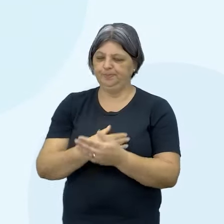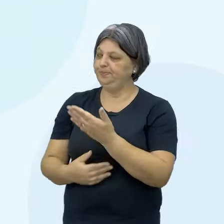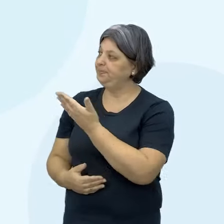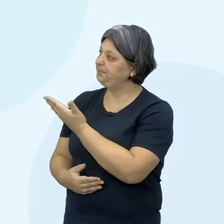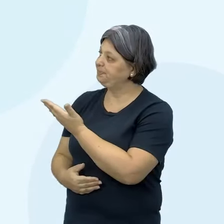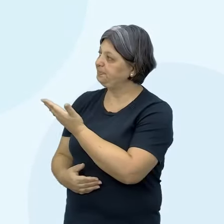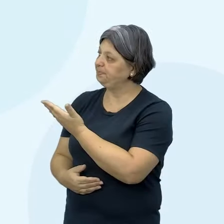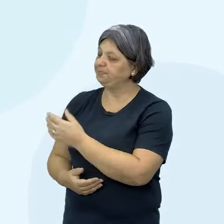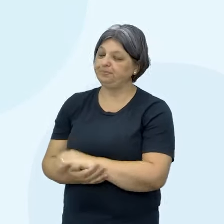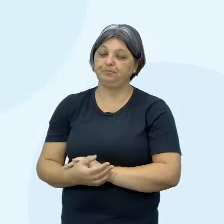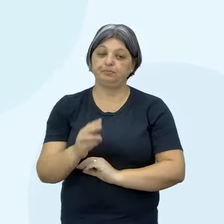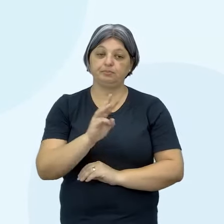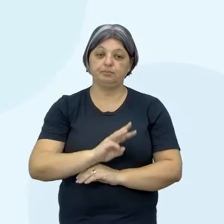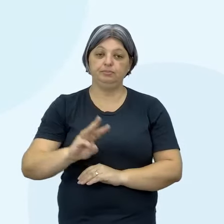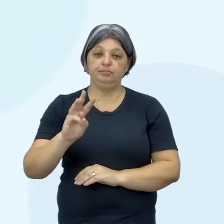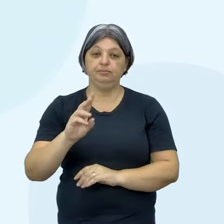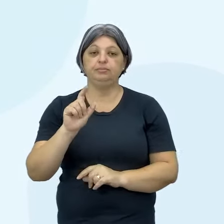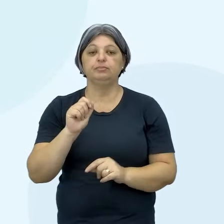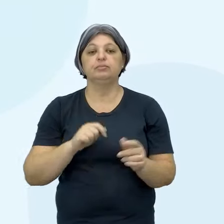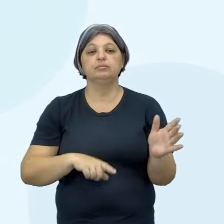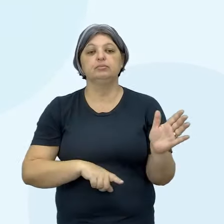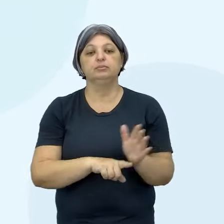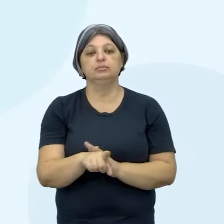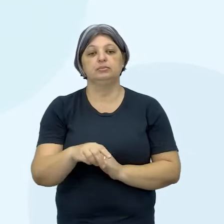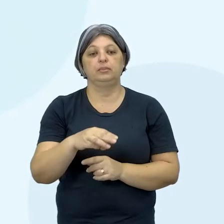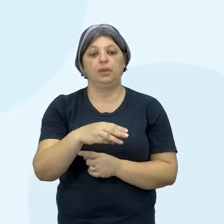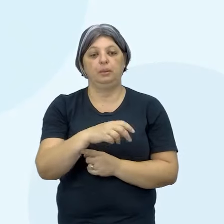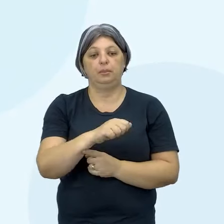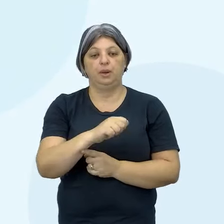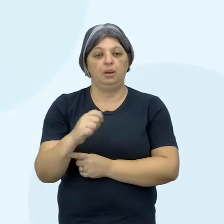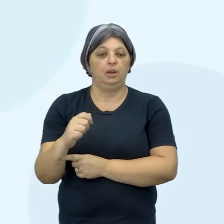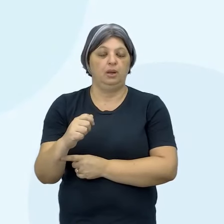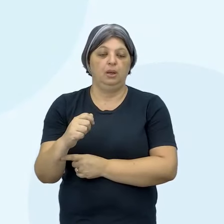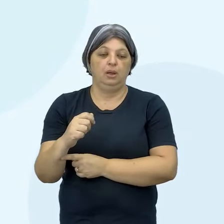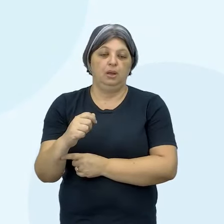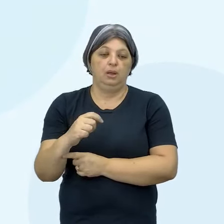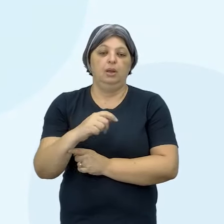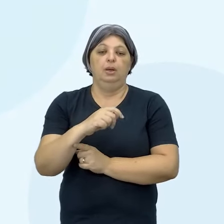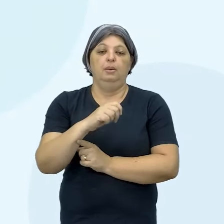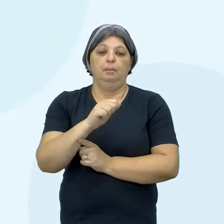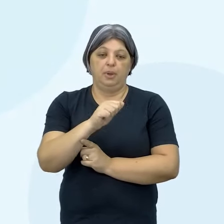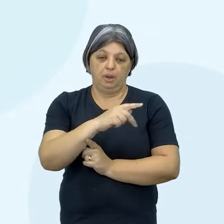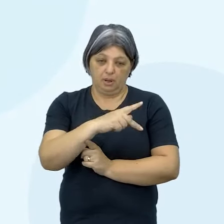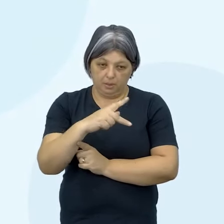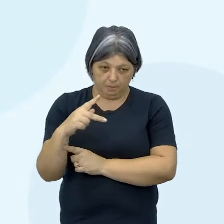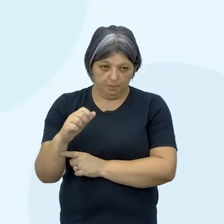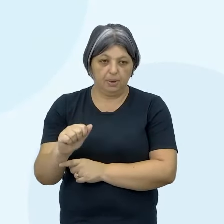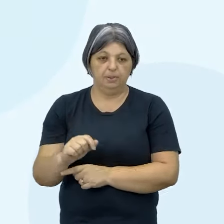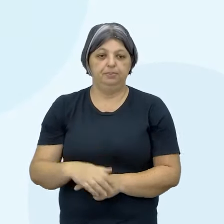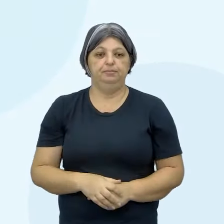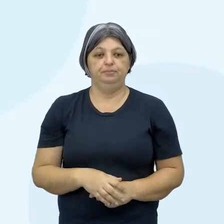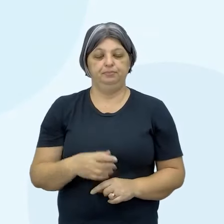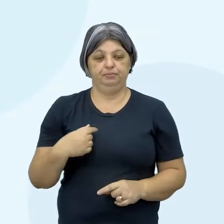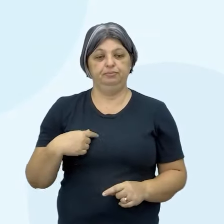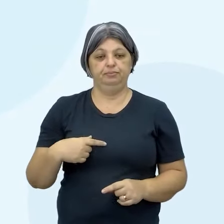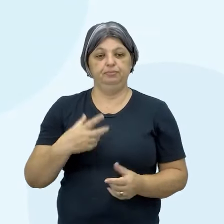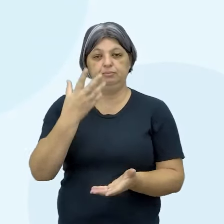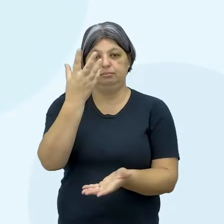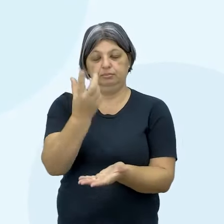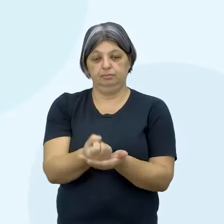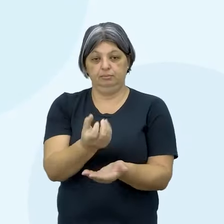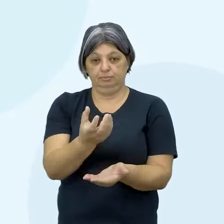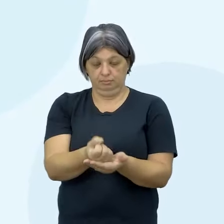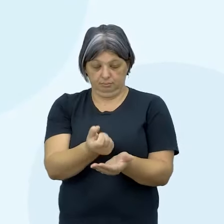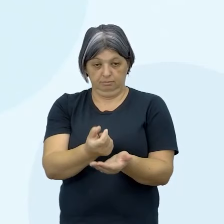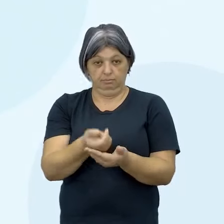novoensinomedio.educacau.sp.gov, o mapa, né, da unidade curricular 1, né? Então, vai lá, baixa e realiza uma